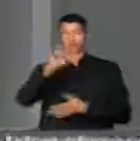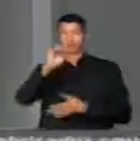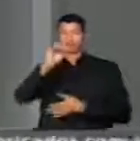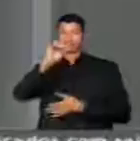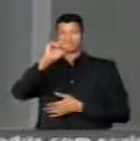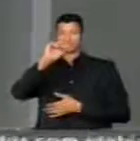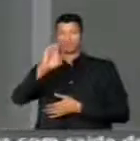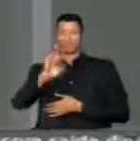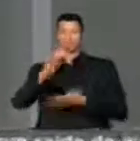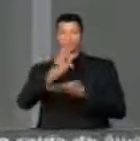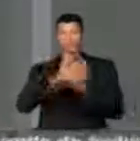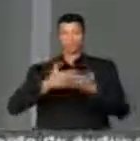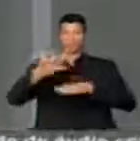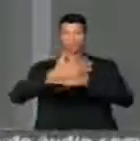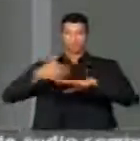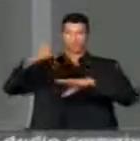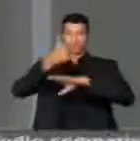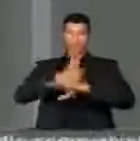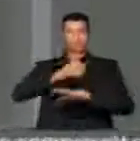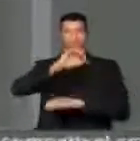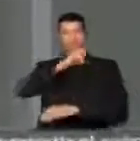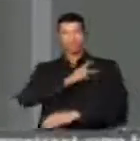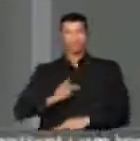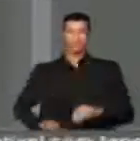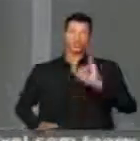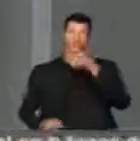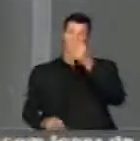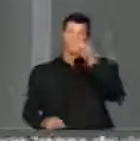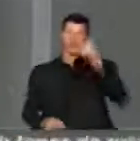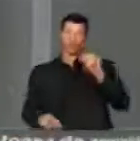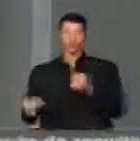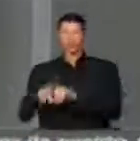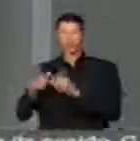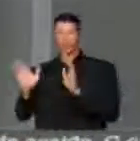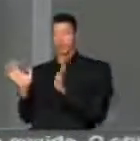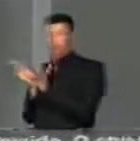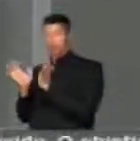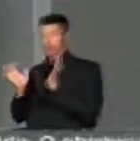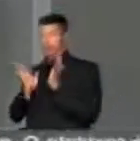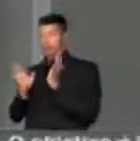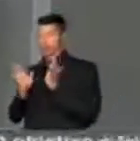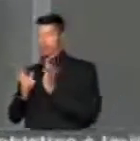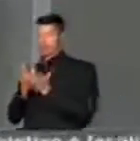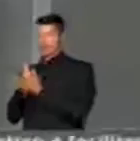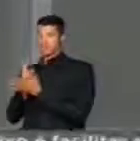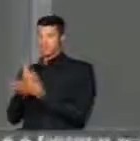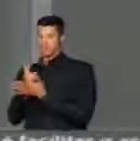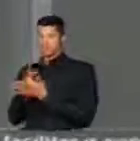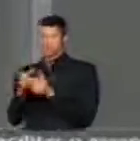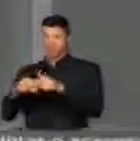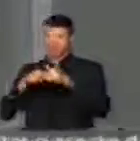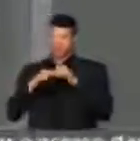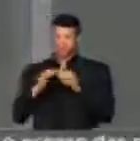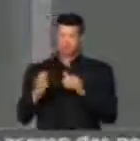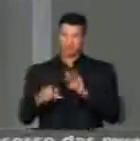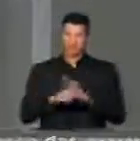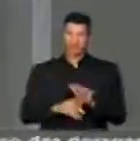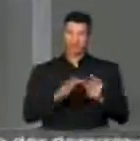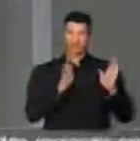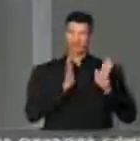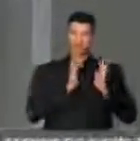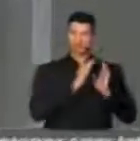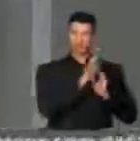no presidente João Goulart. E a elite do outro lado da mesma moeda do golpe aparece a